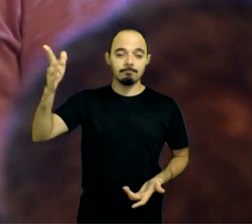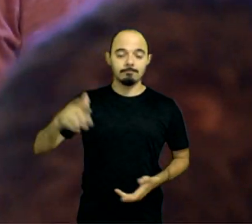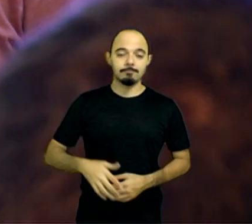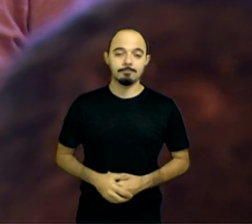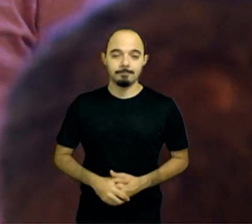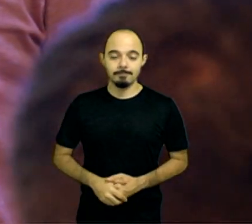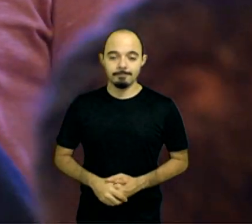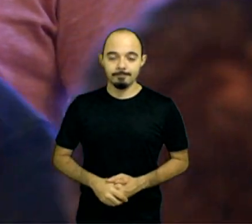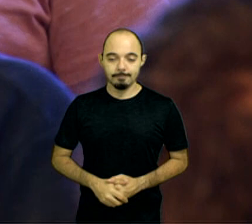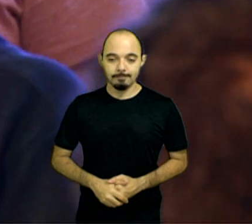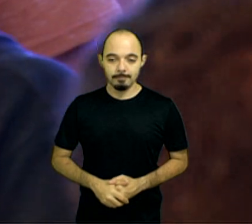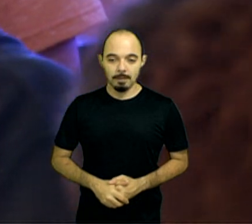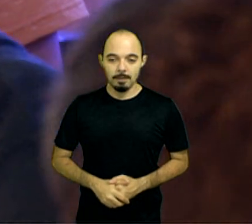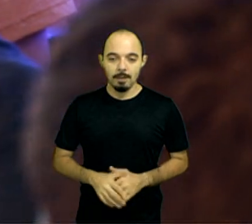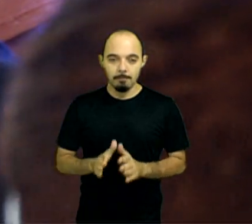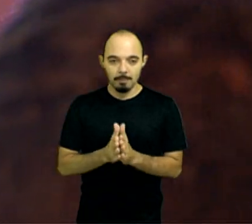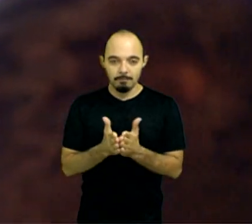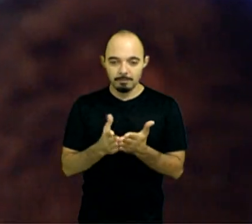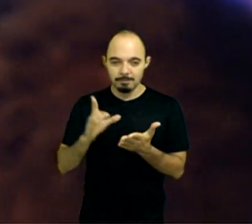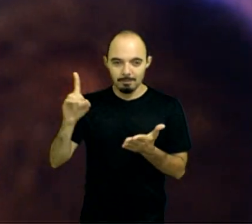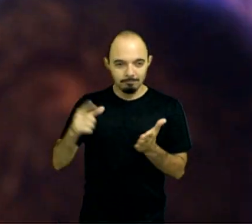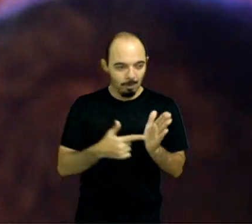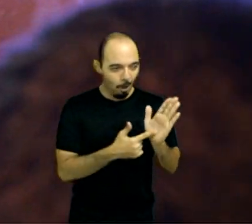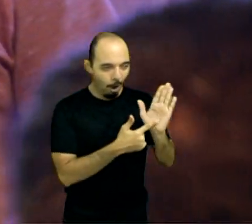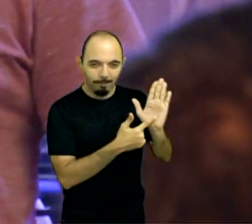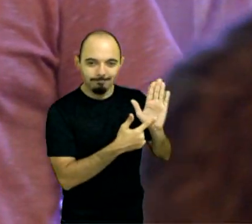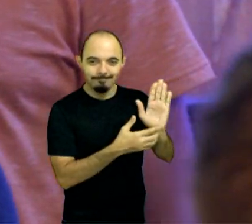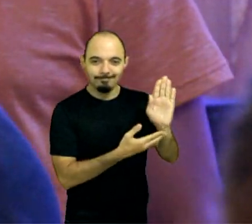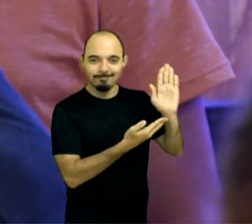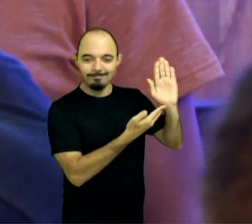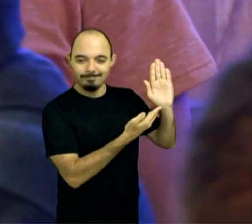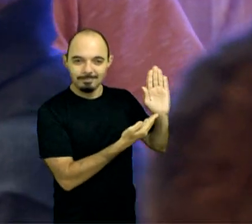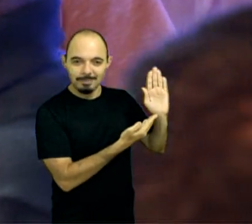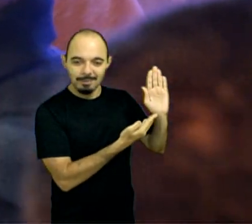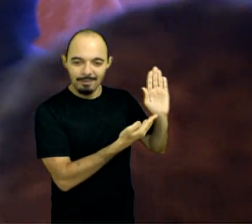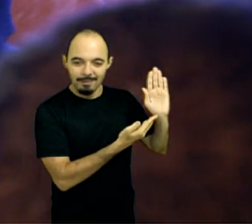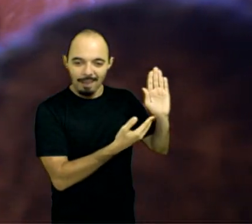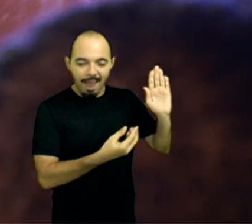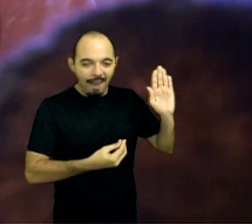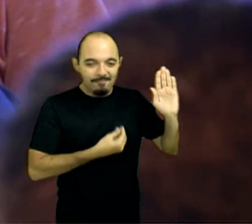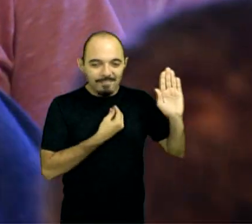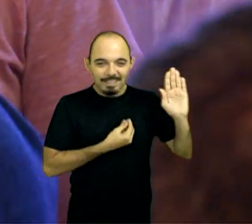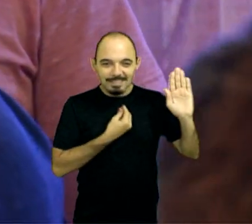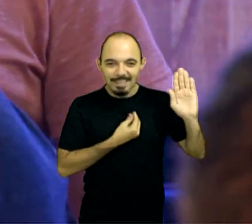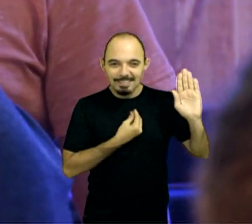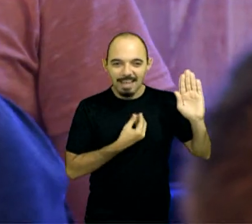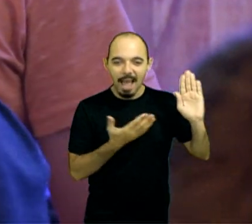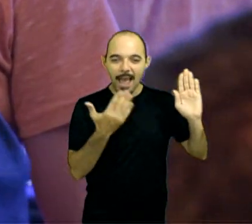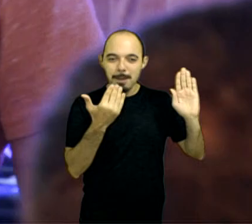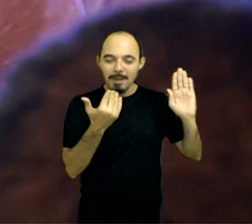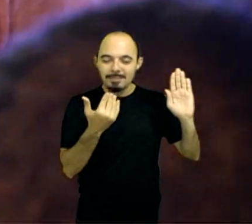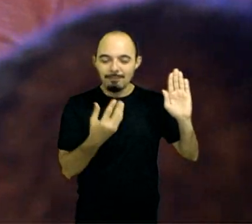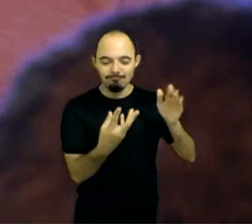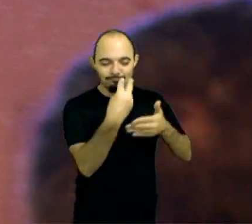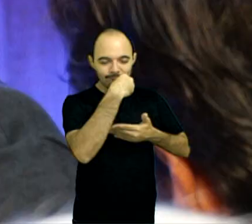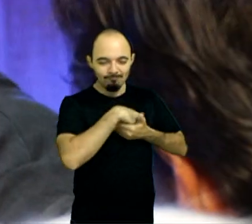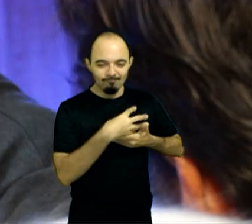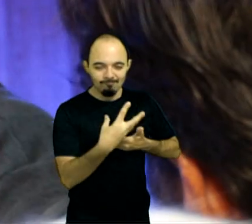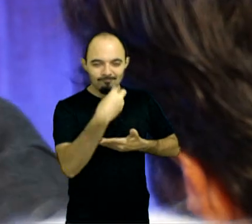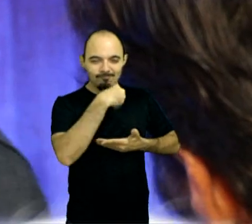Aqui está a palavra. Ela é vida, é alimento, é força, é ânimo, é